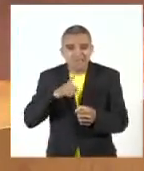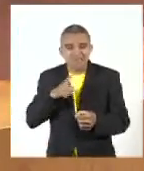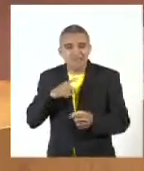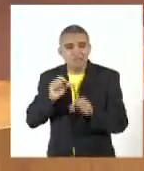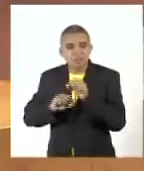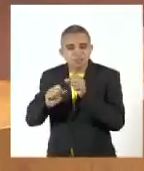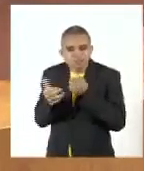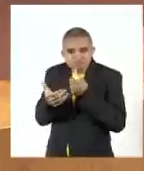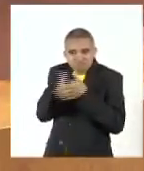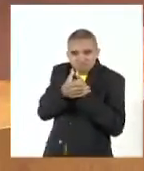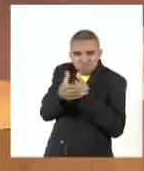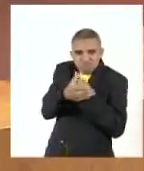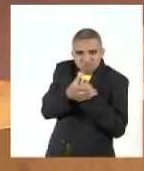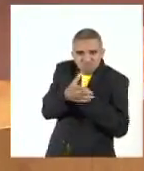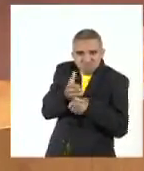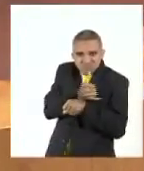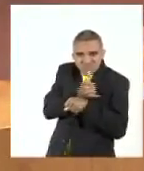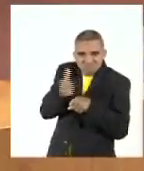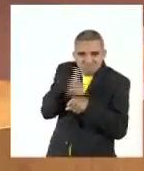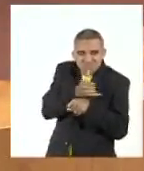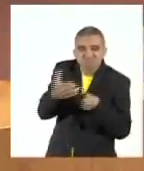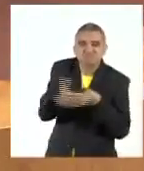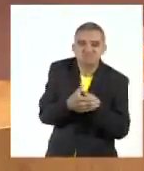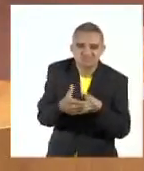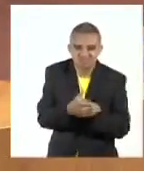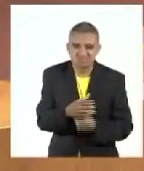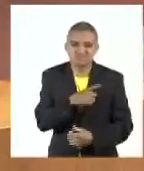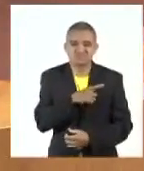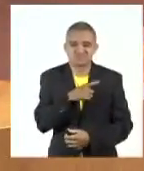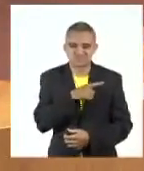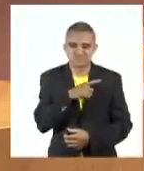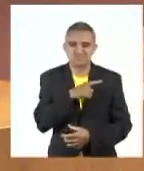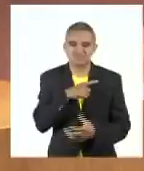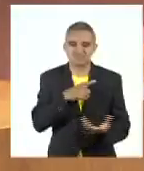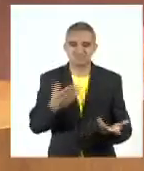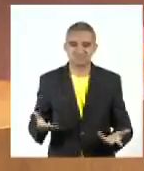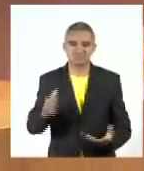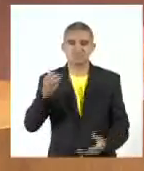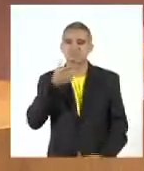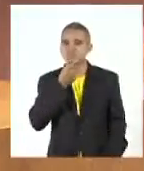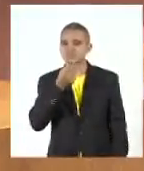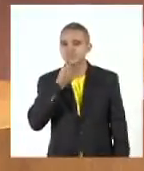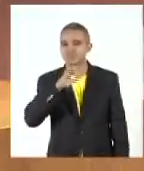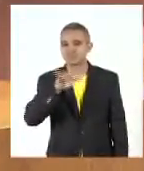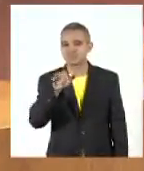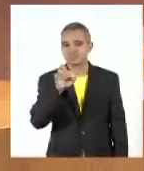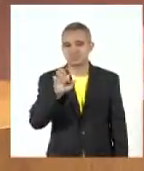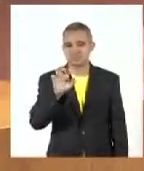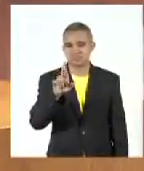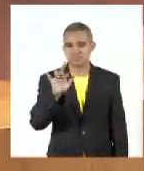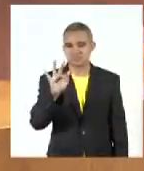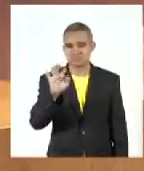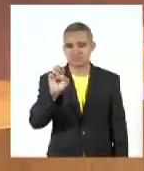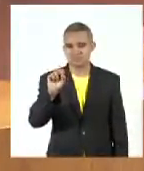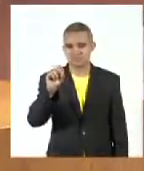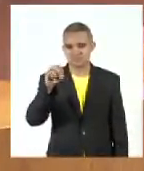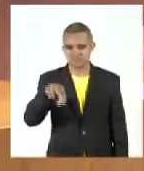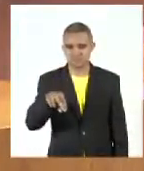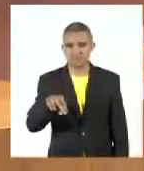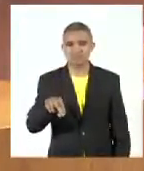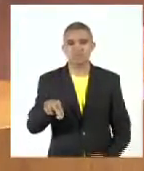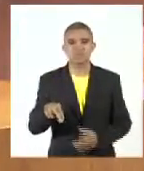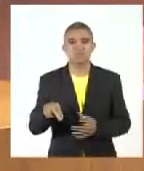trás. Como no caso, ora, Jefferson Portela, a cidade, um caos,